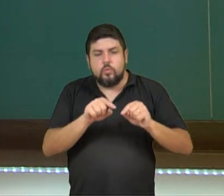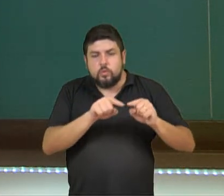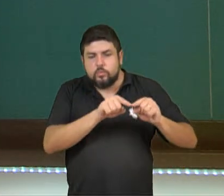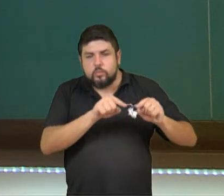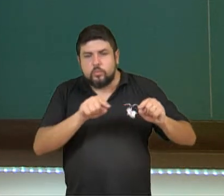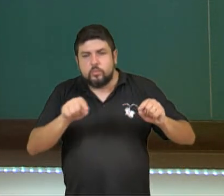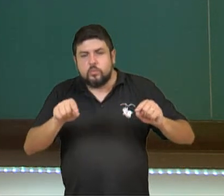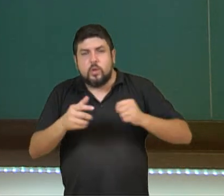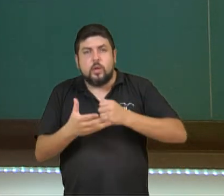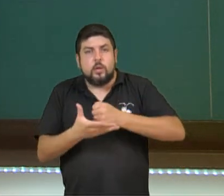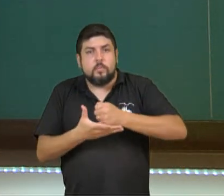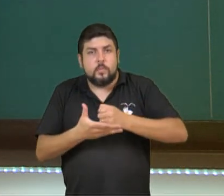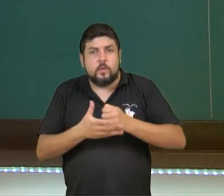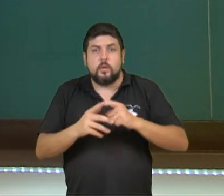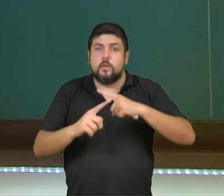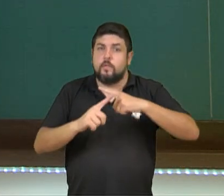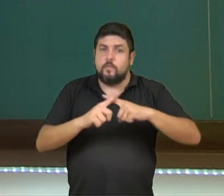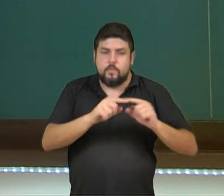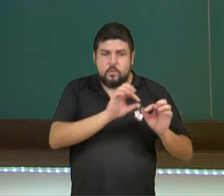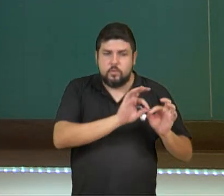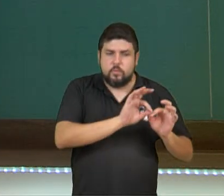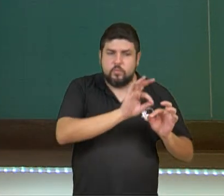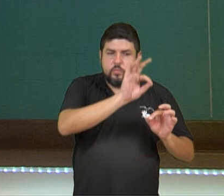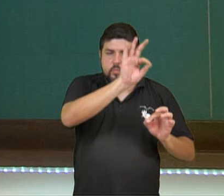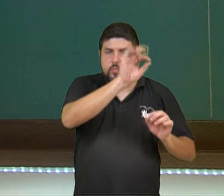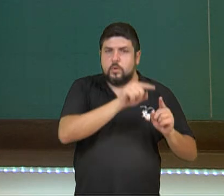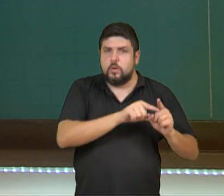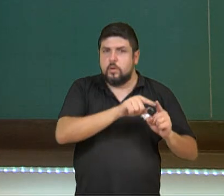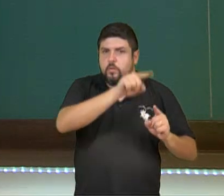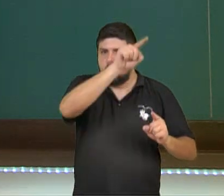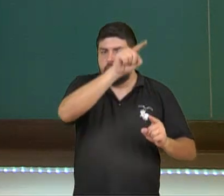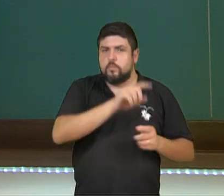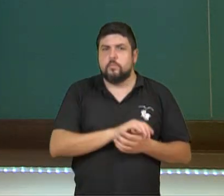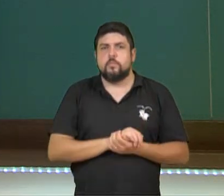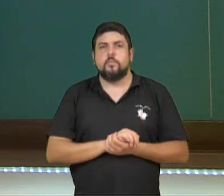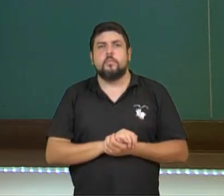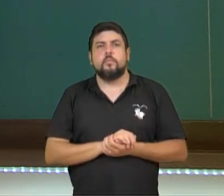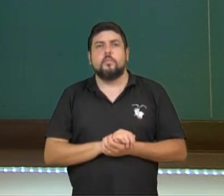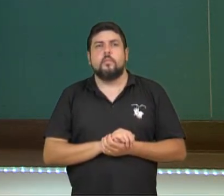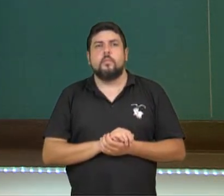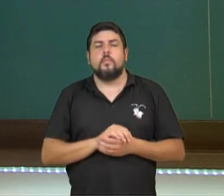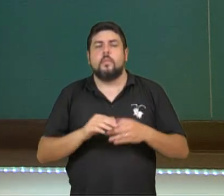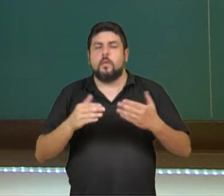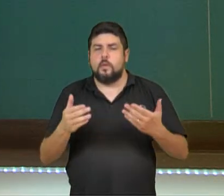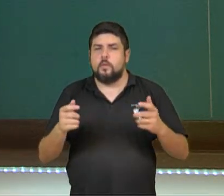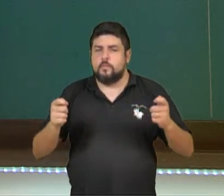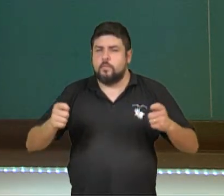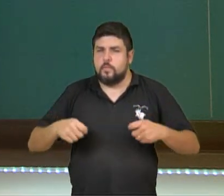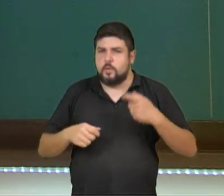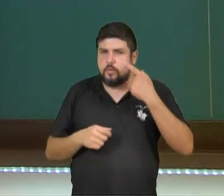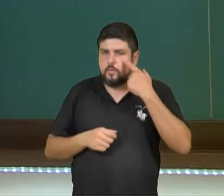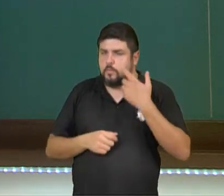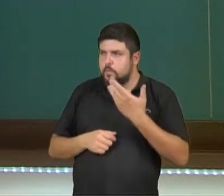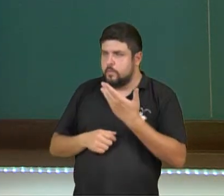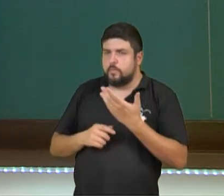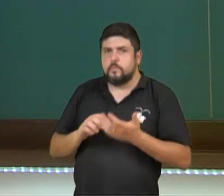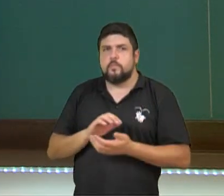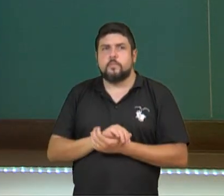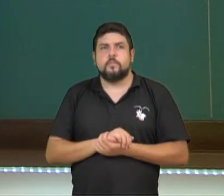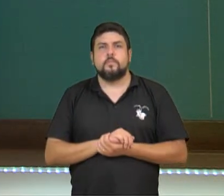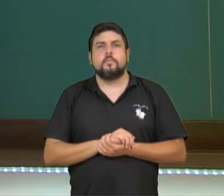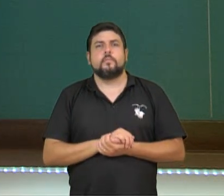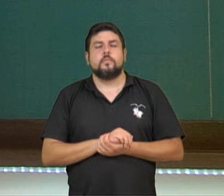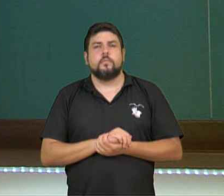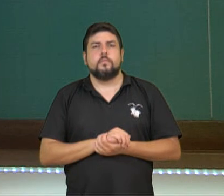comprimento pela largura, ok? Então, nós podemos fazer desta forma, ó. Se você olhar, ó, este lado inteiro aqui,